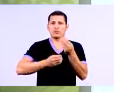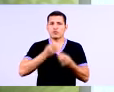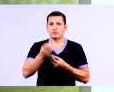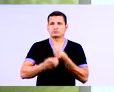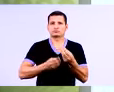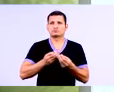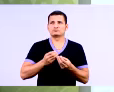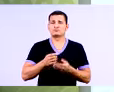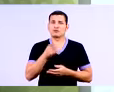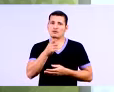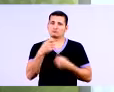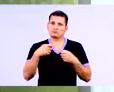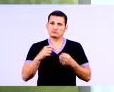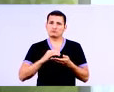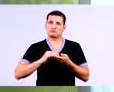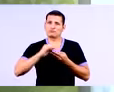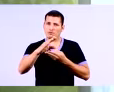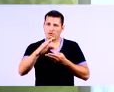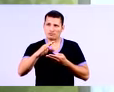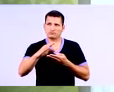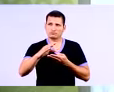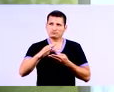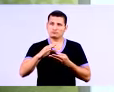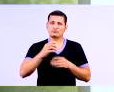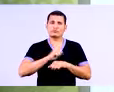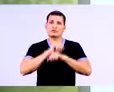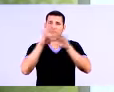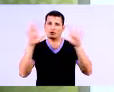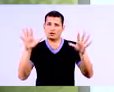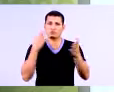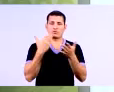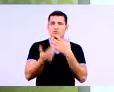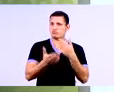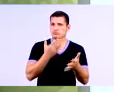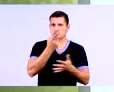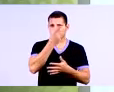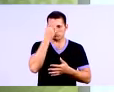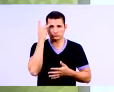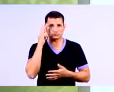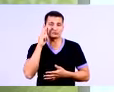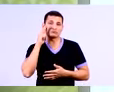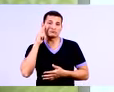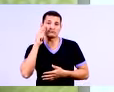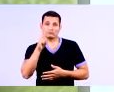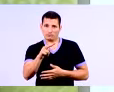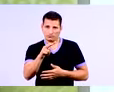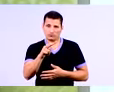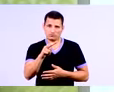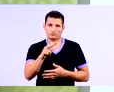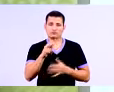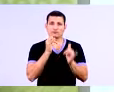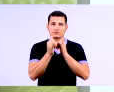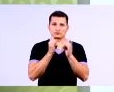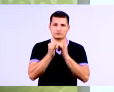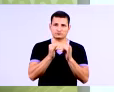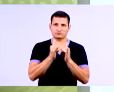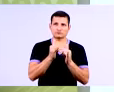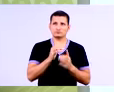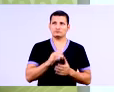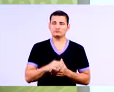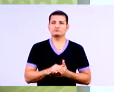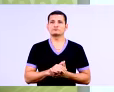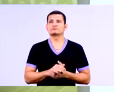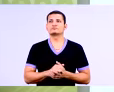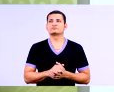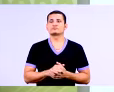isso. Ele tem que enviar isso de uma forma transparente, que qualquer usuário que trabalha com esse formulário possa ver as informações, inclusive